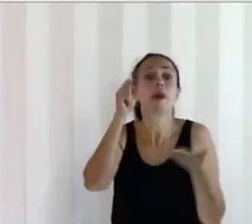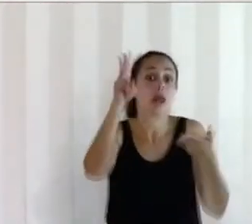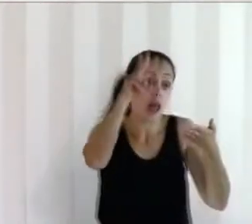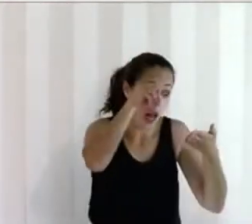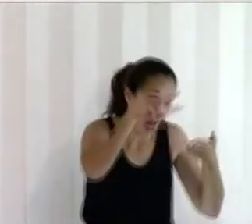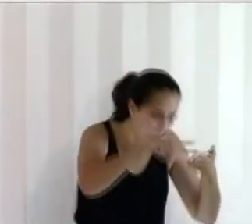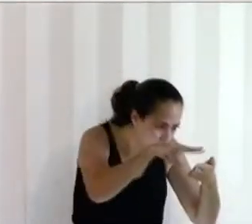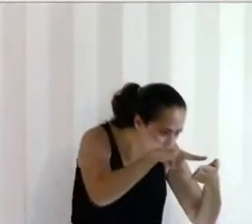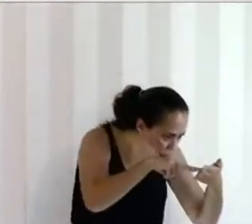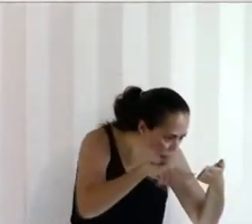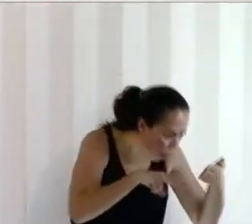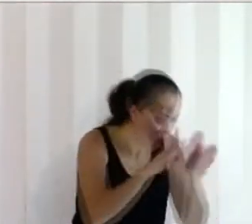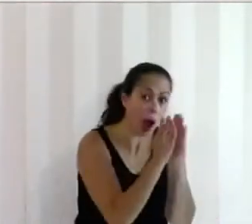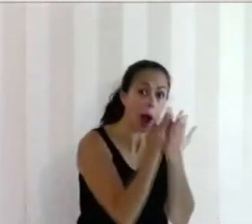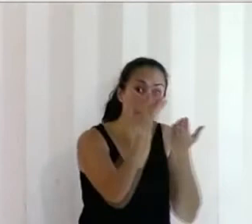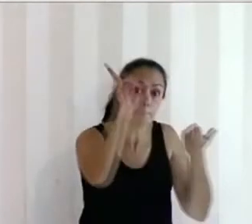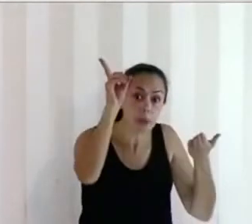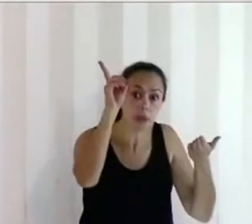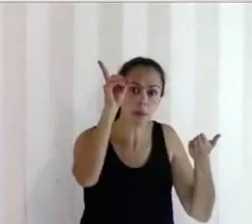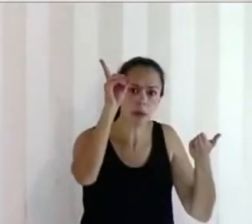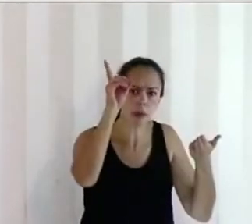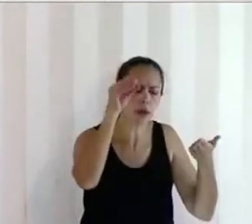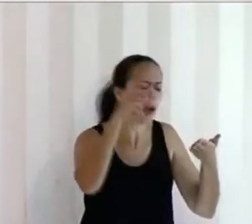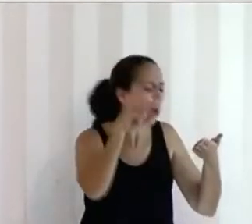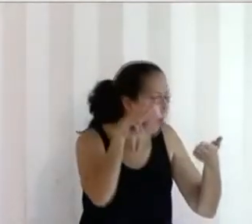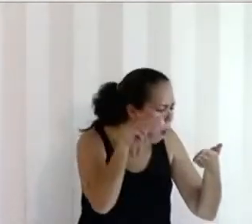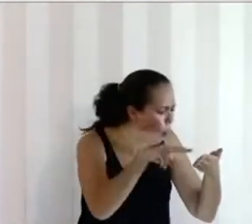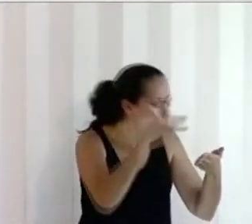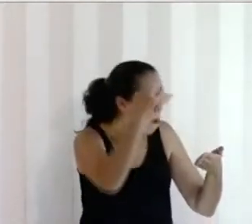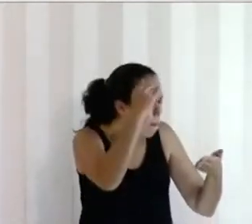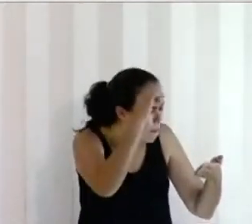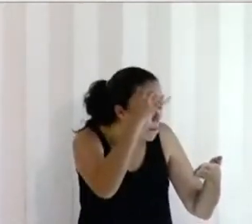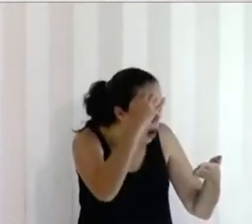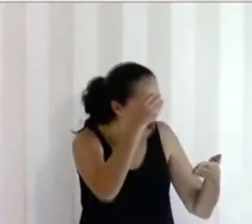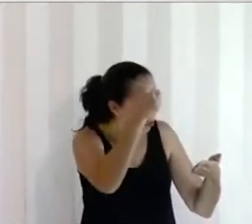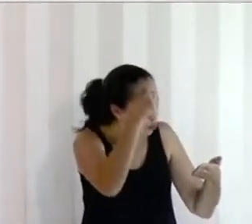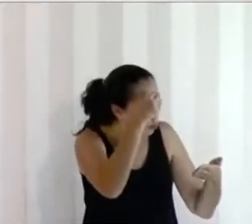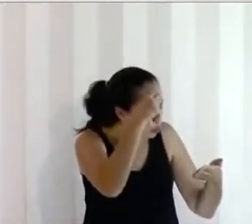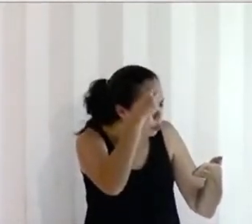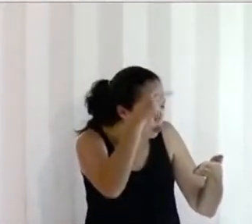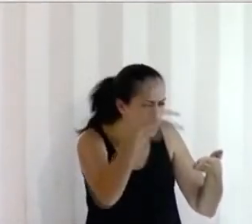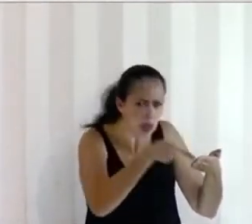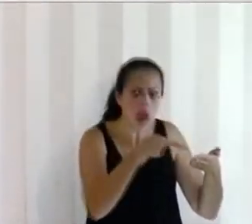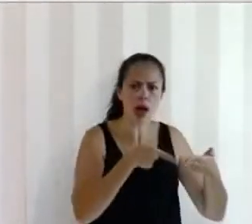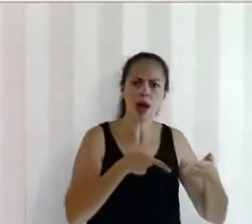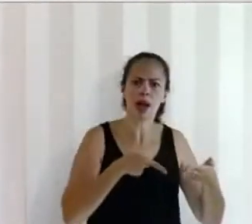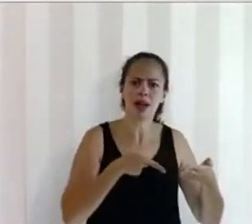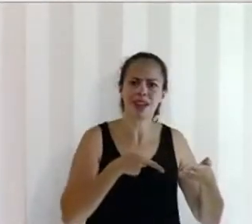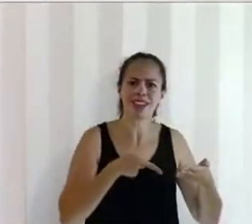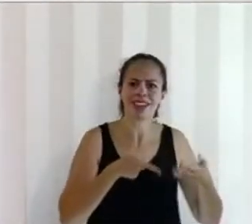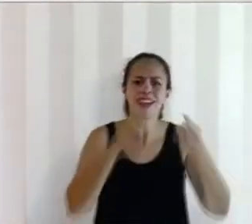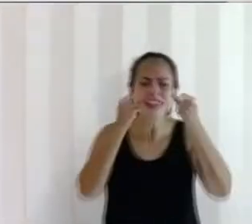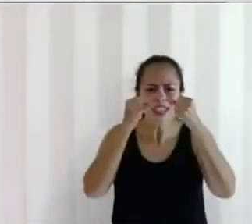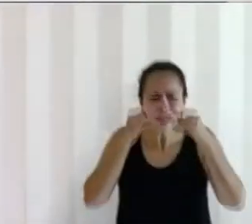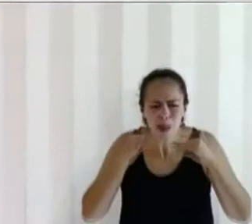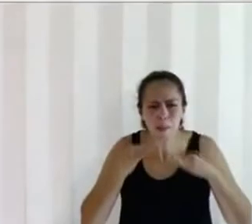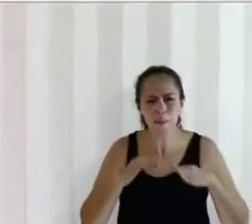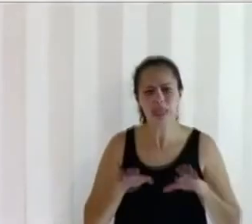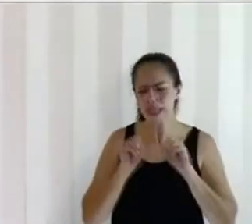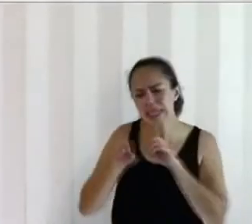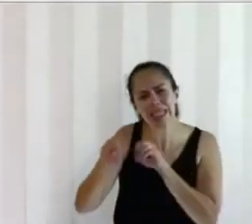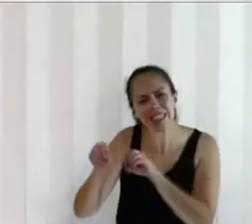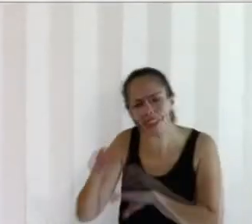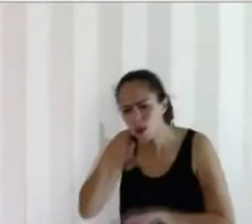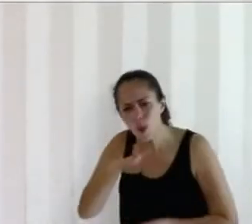estamos? Meu irmão, minha irmã, de maneira simples e direta, como eu falei com as crianças, me permita, falemos entre nós. Você